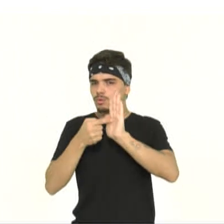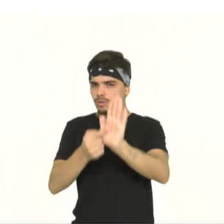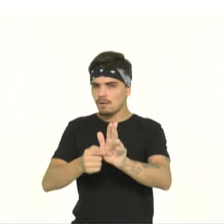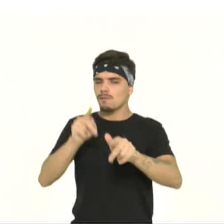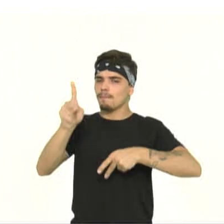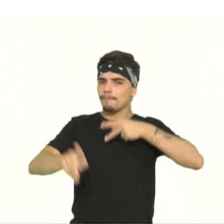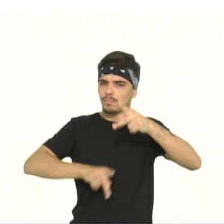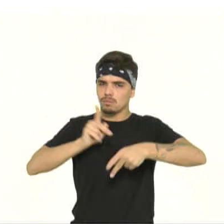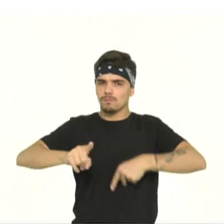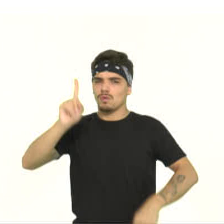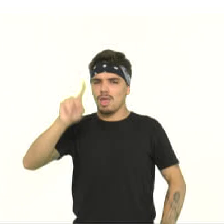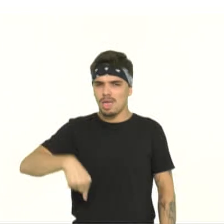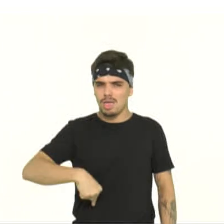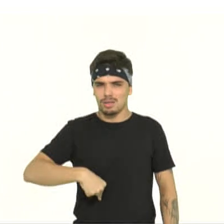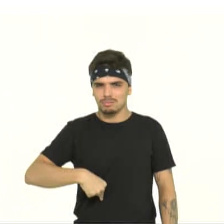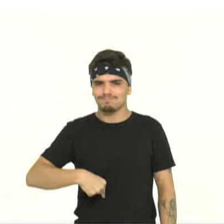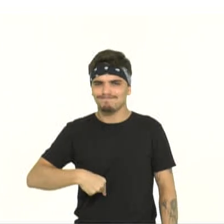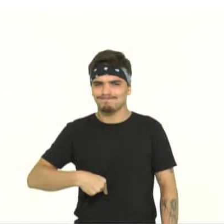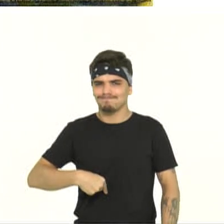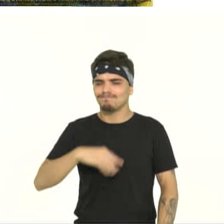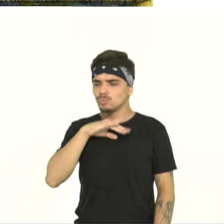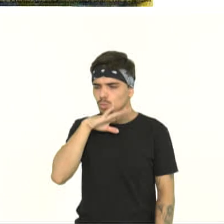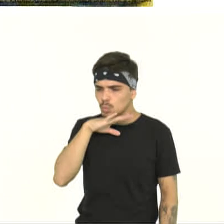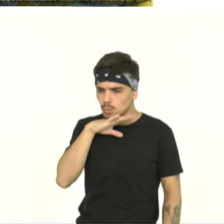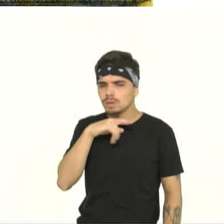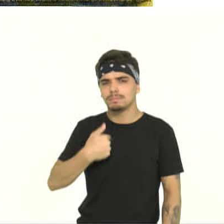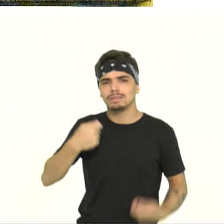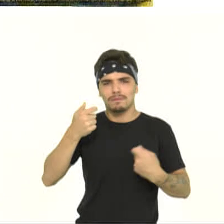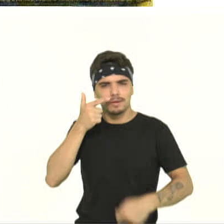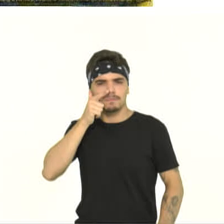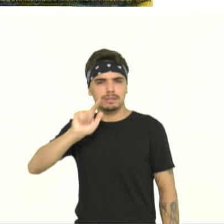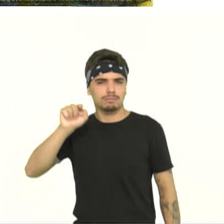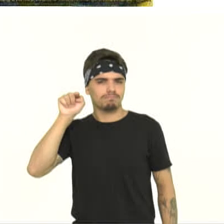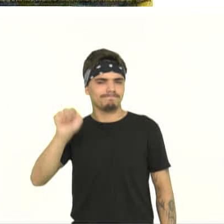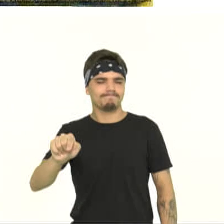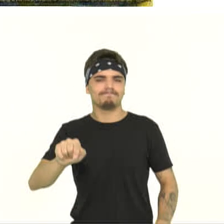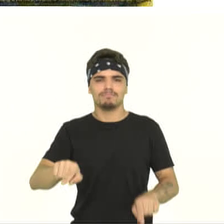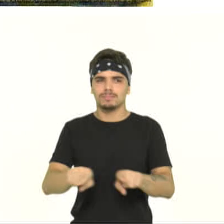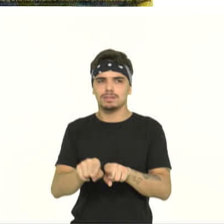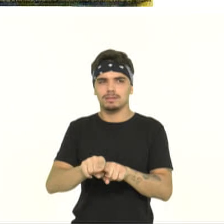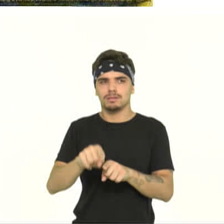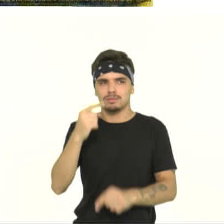judeu como um inimigo a ser vencido.